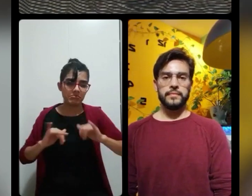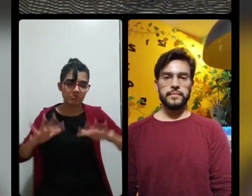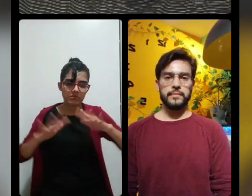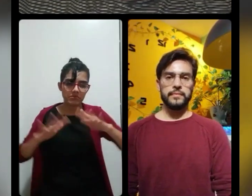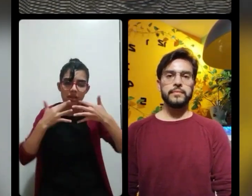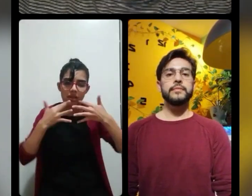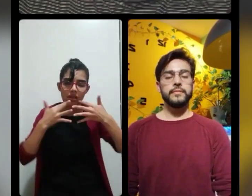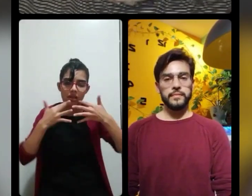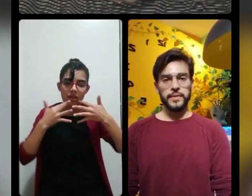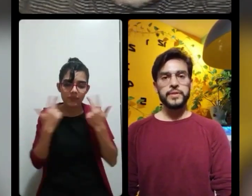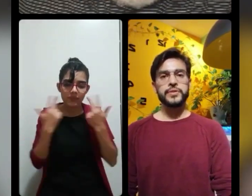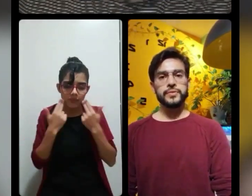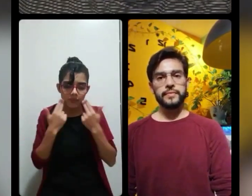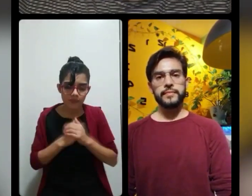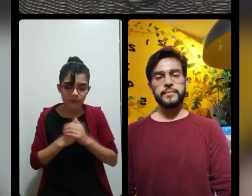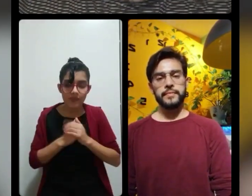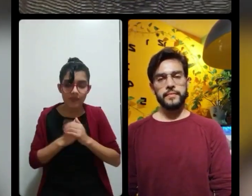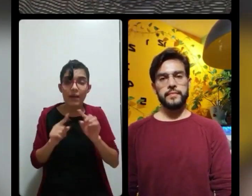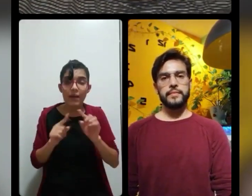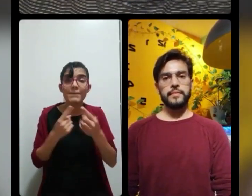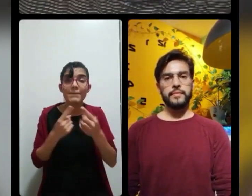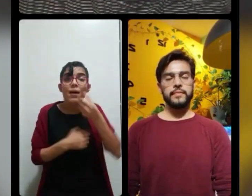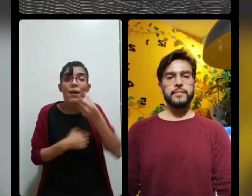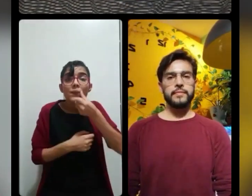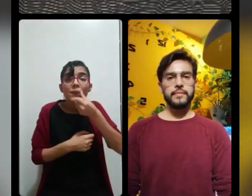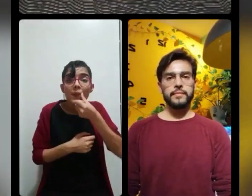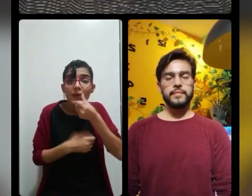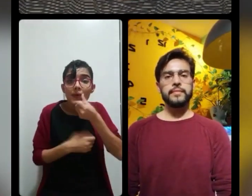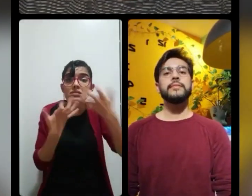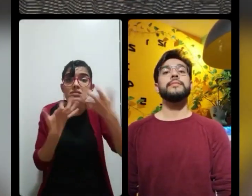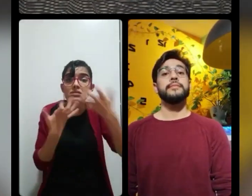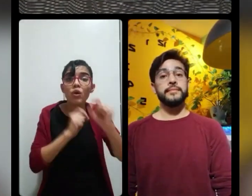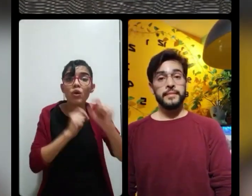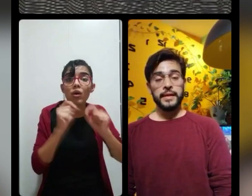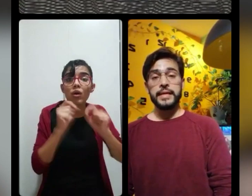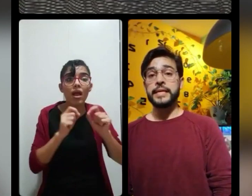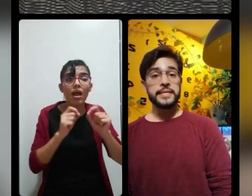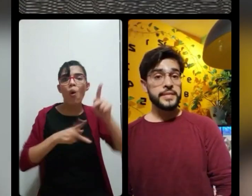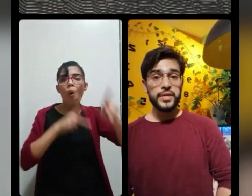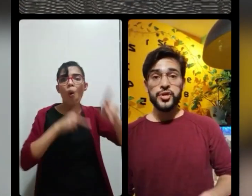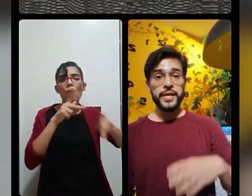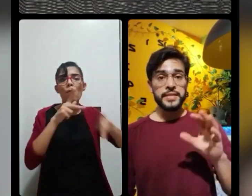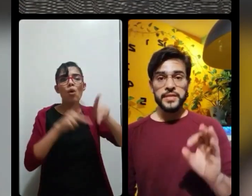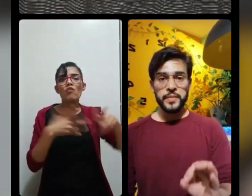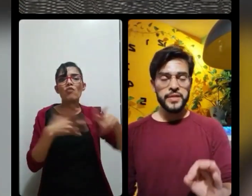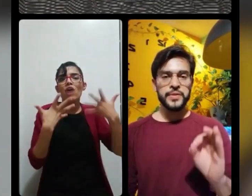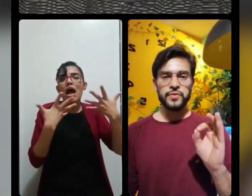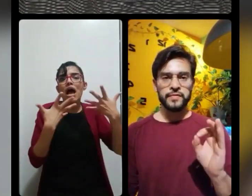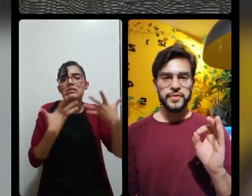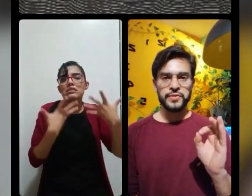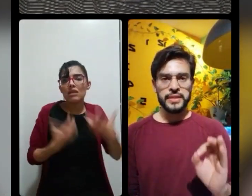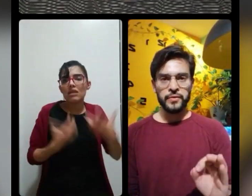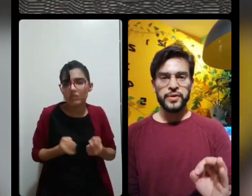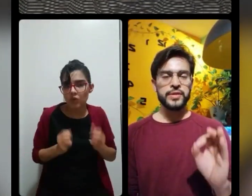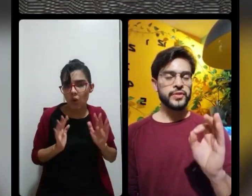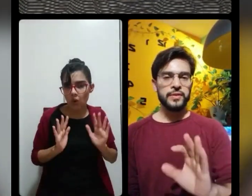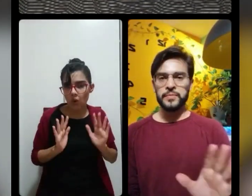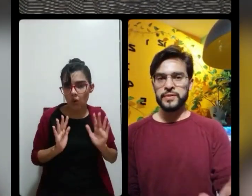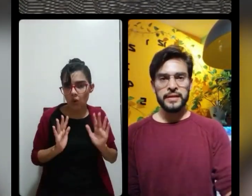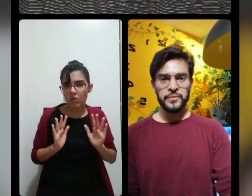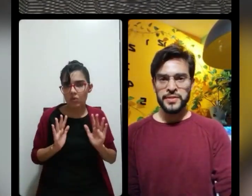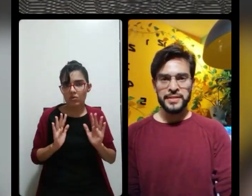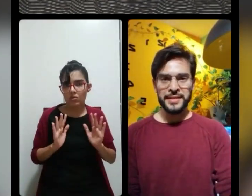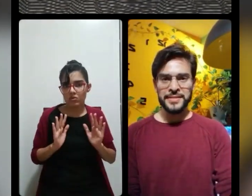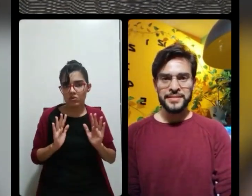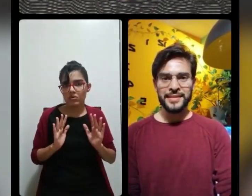aprovou. Ou seja, aquilo que o povo aprova está legitimado. E existem essas mesmas convenções linguísticas no